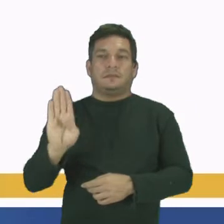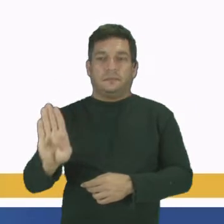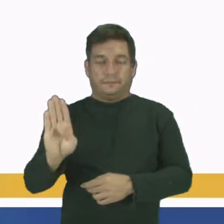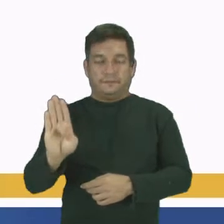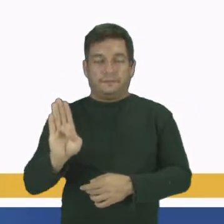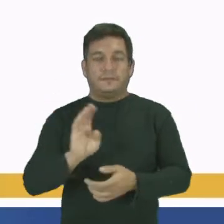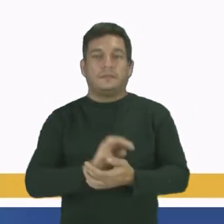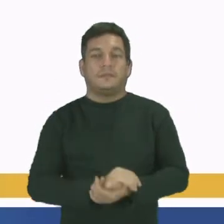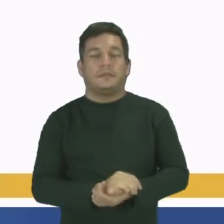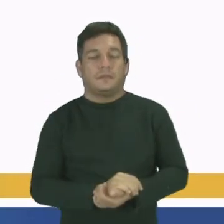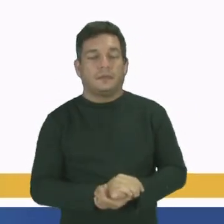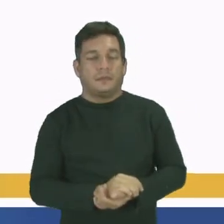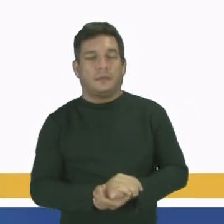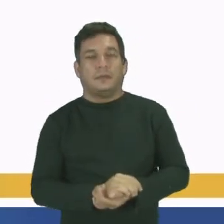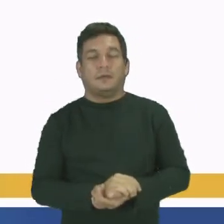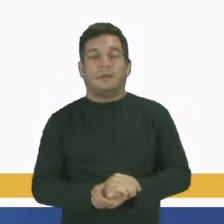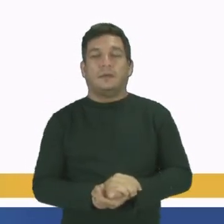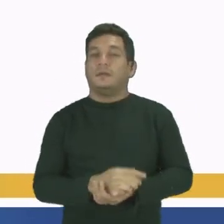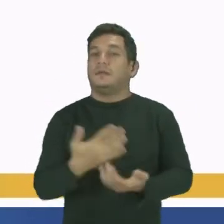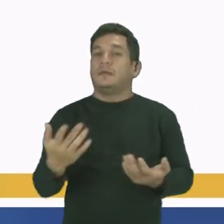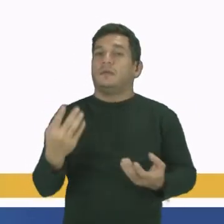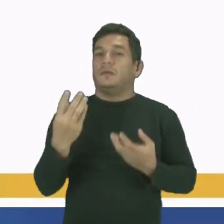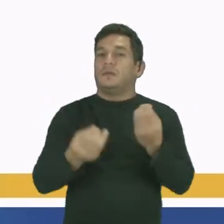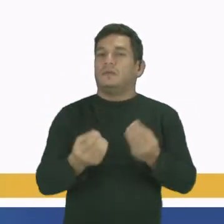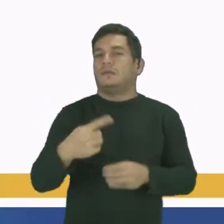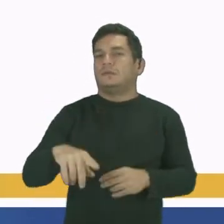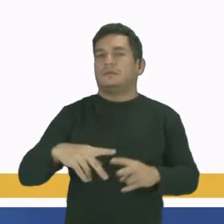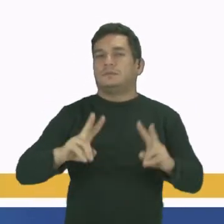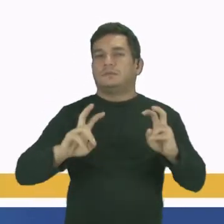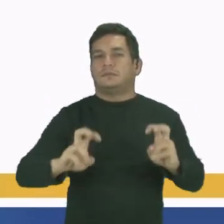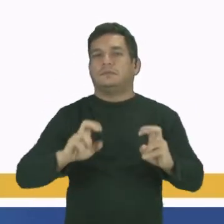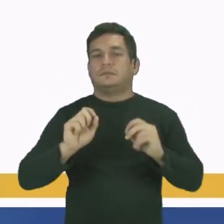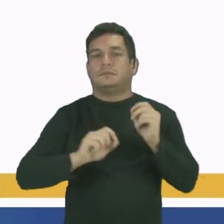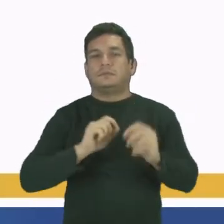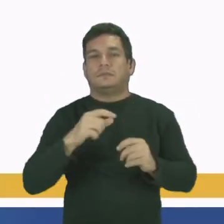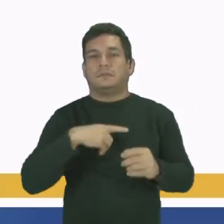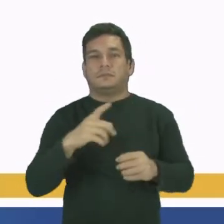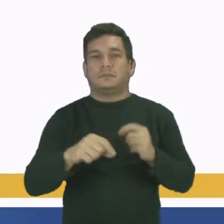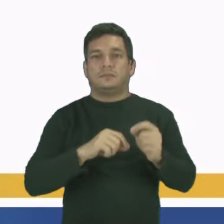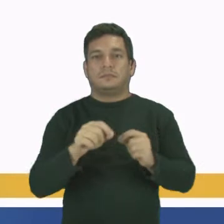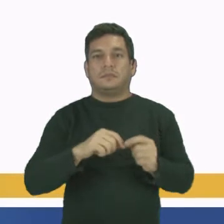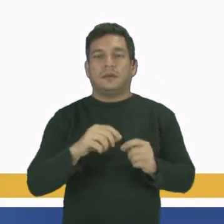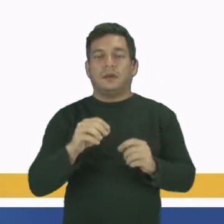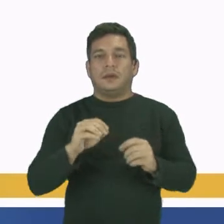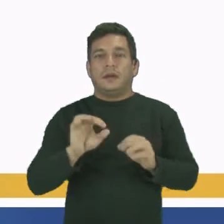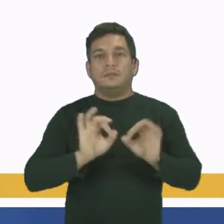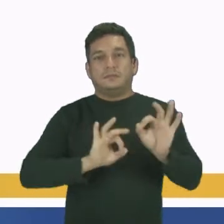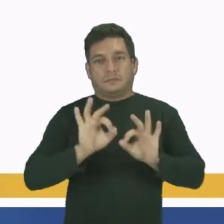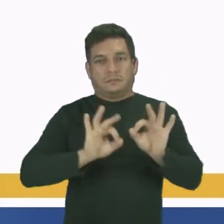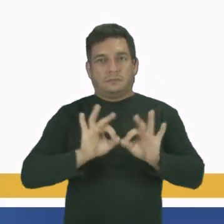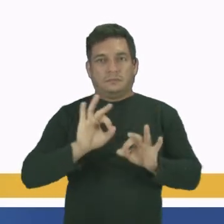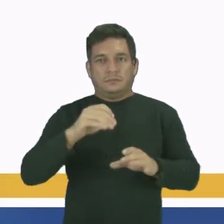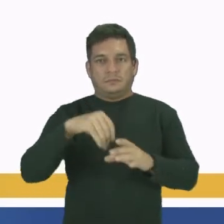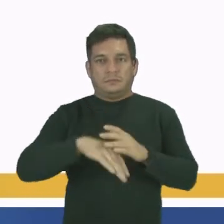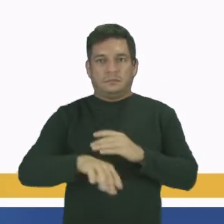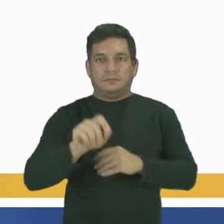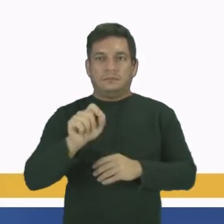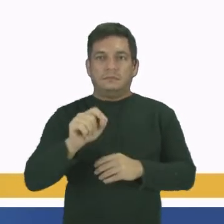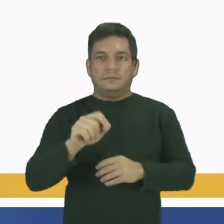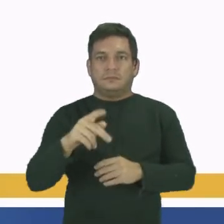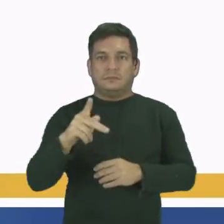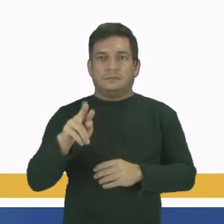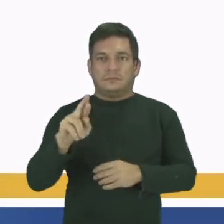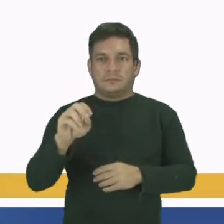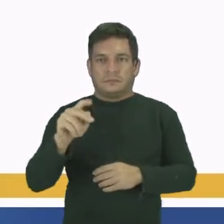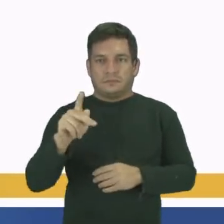B. Então, vocês percebem aí que há uma distributividade, né, dentro dessa